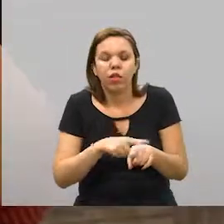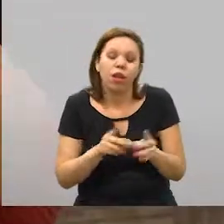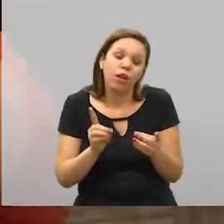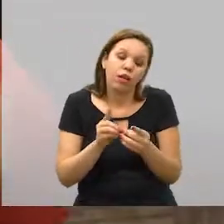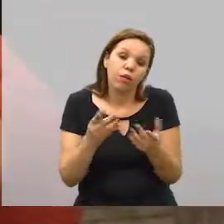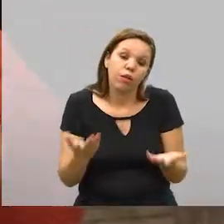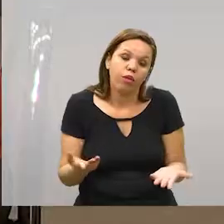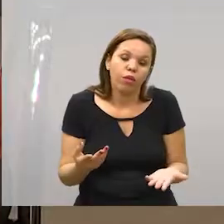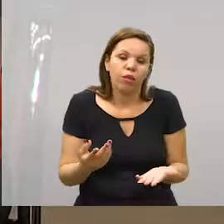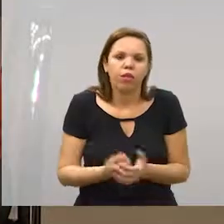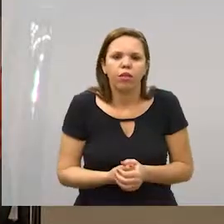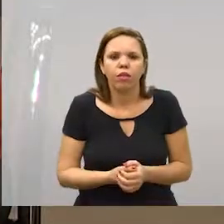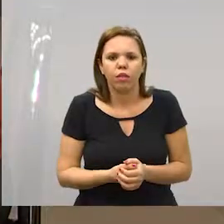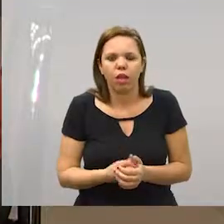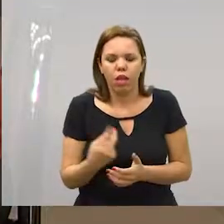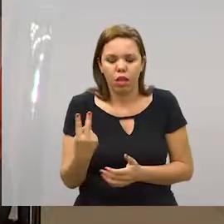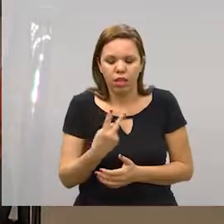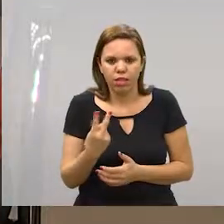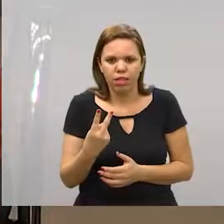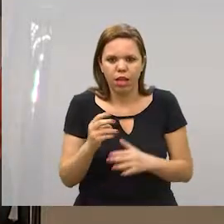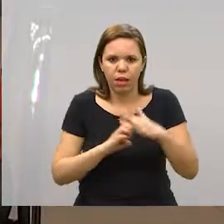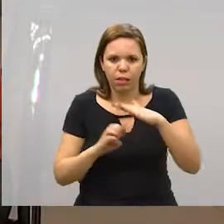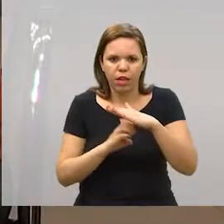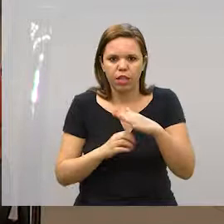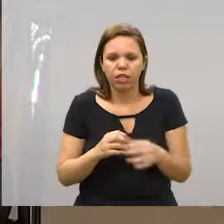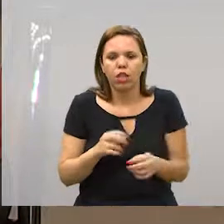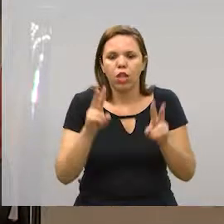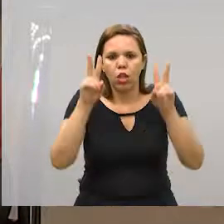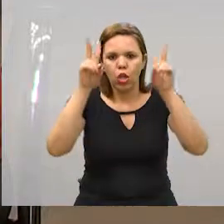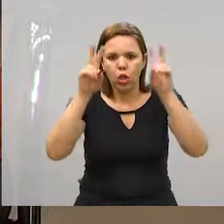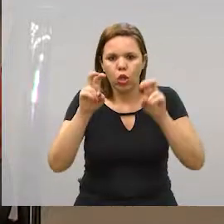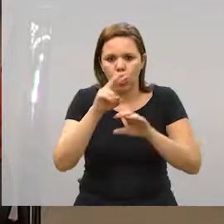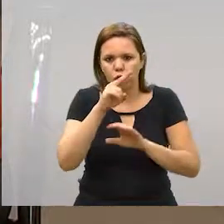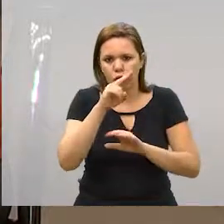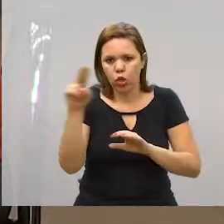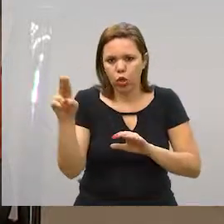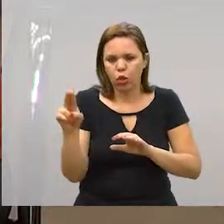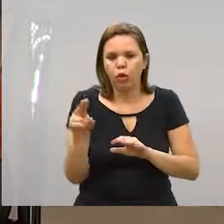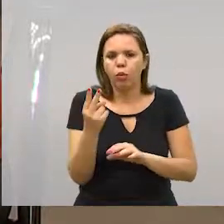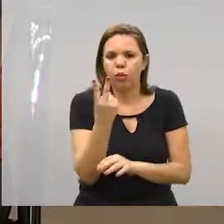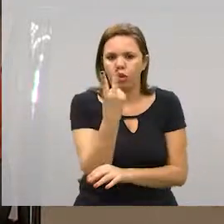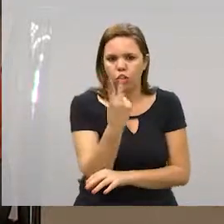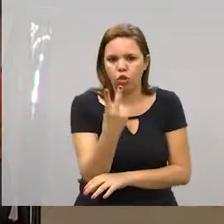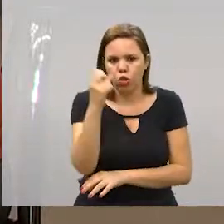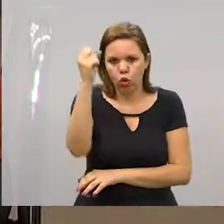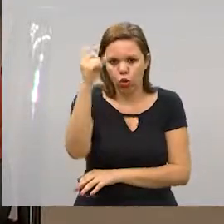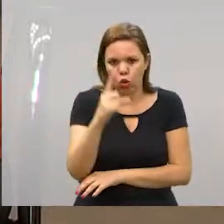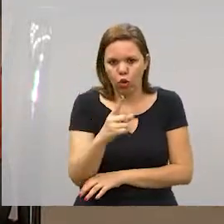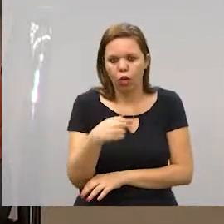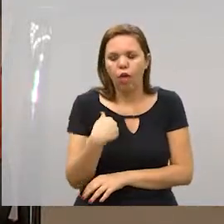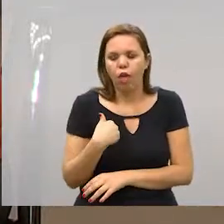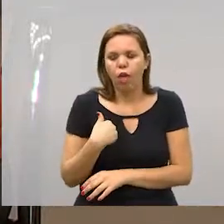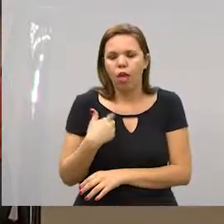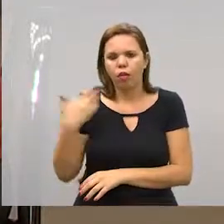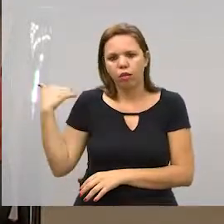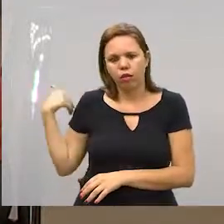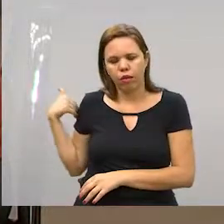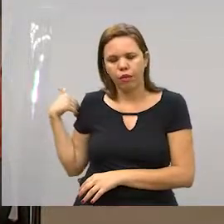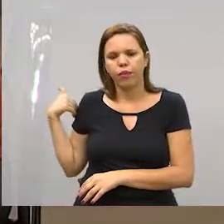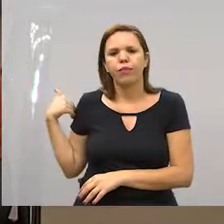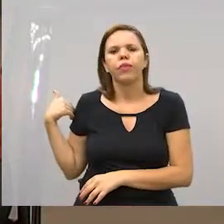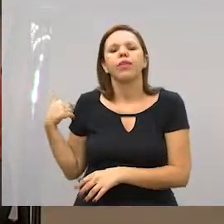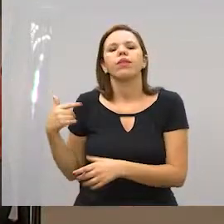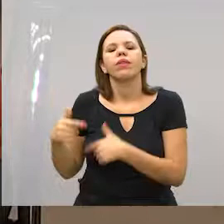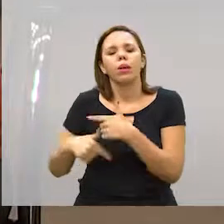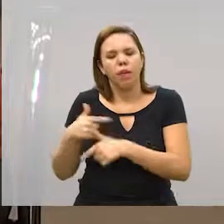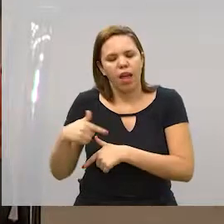mesmo tempo. Quando o Dois Sóis ainda não existia, né, que eu parei de trabalhar como atriz nos moldes como eu trabalhava,